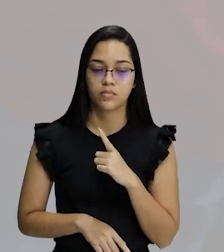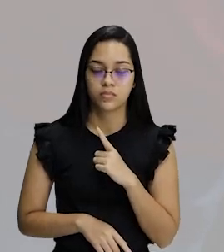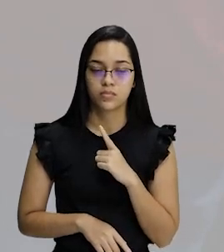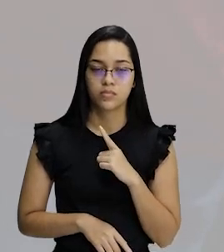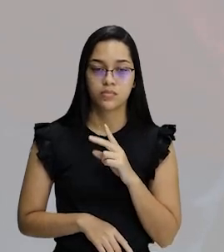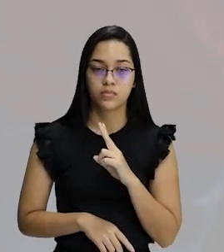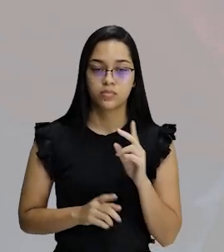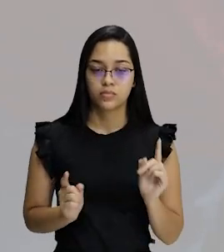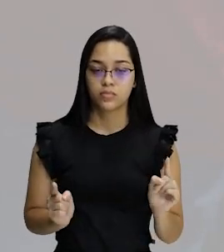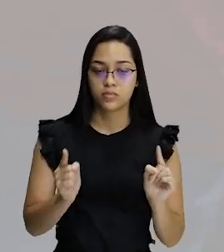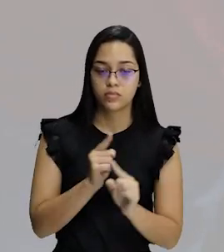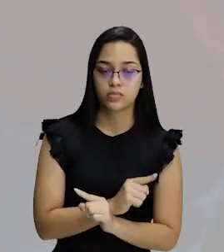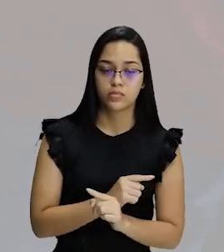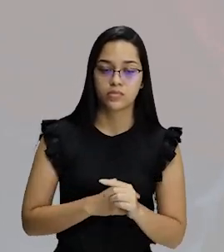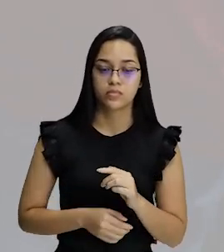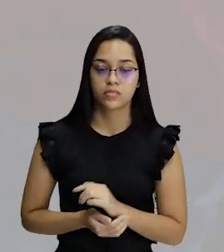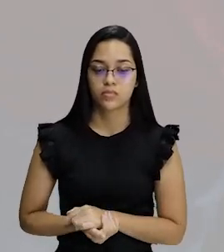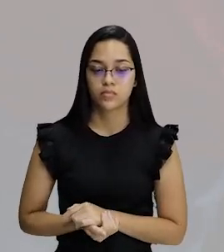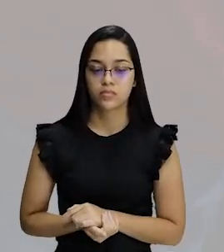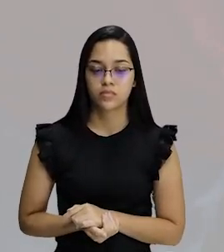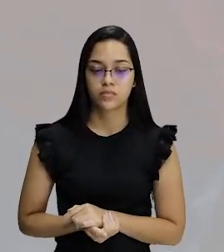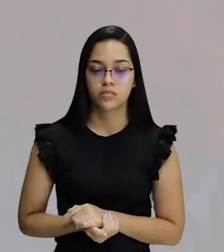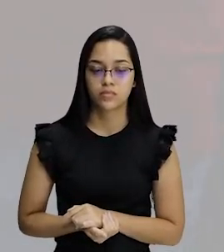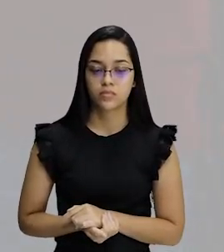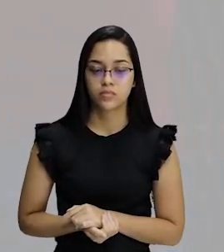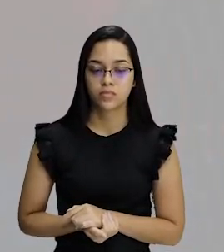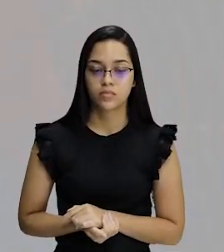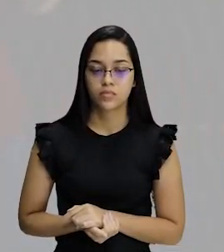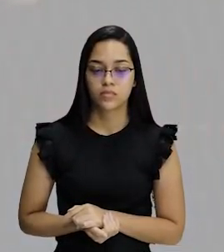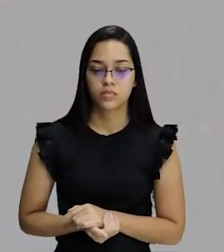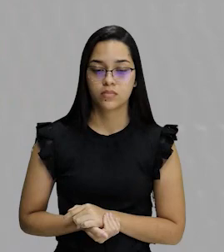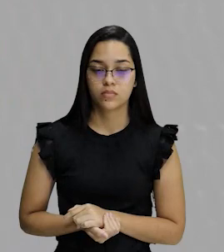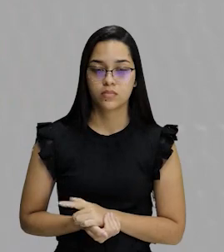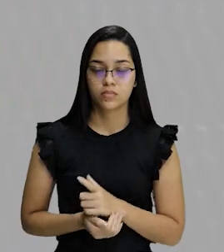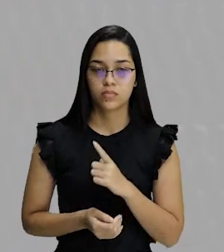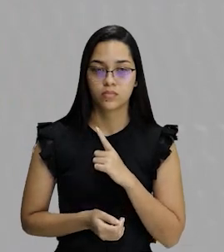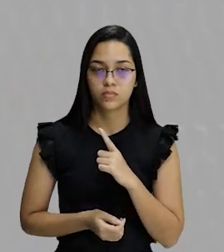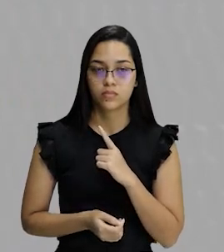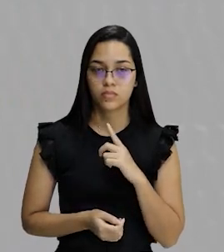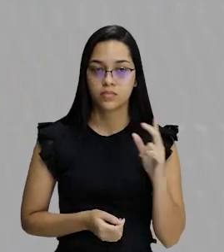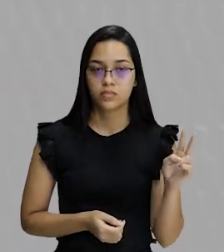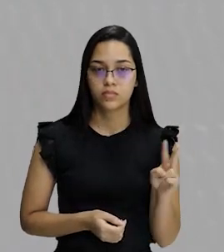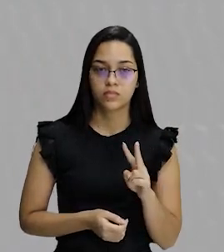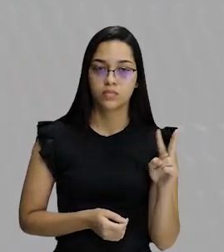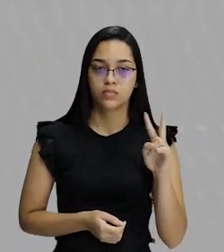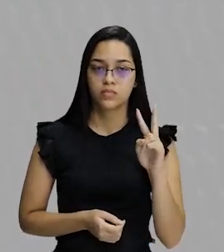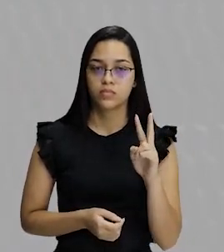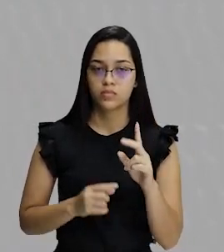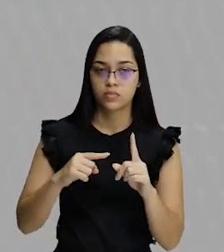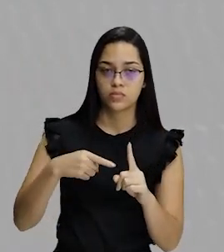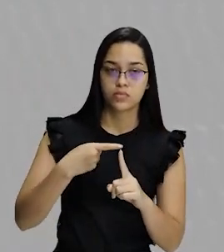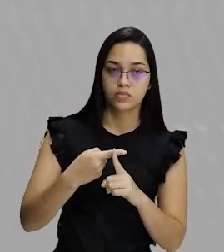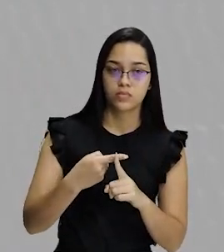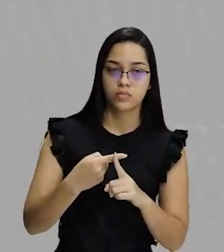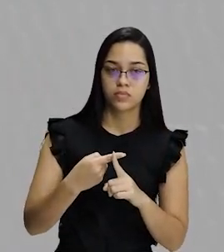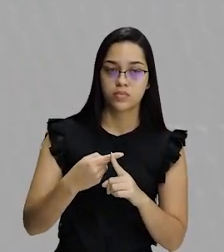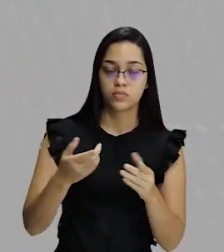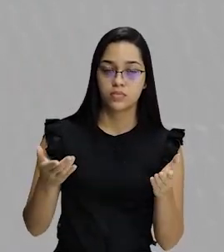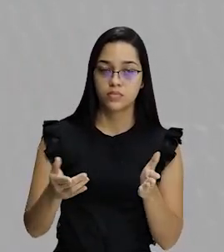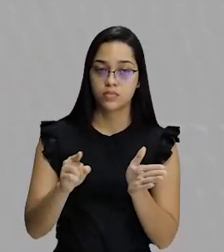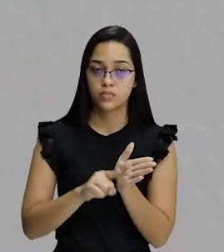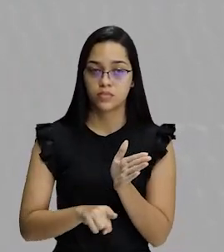são opostas. Tá? Ele possui um valor positivo e um